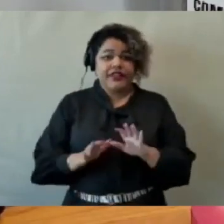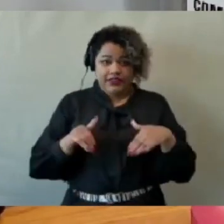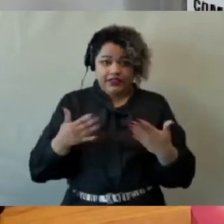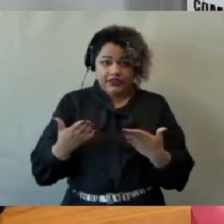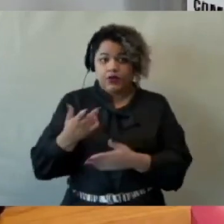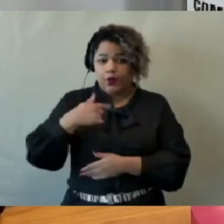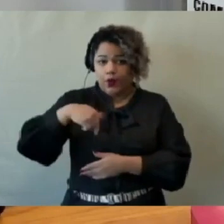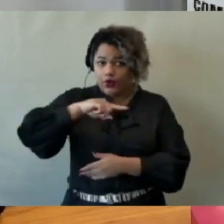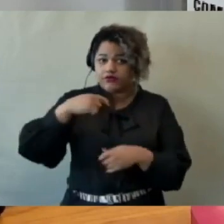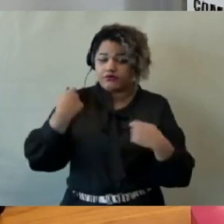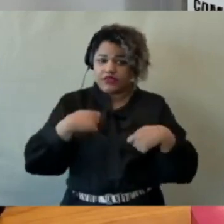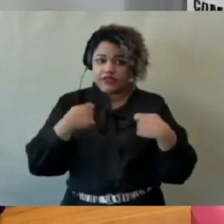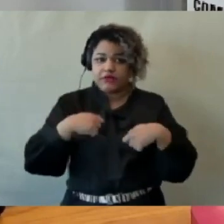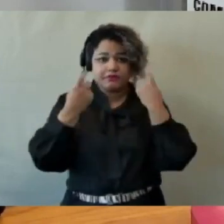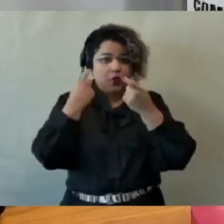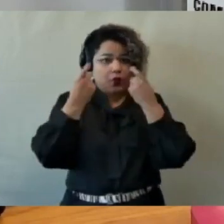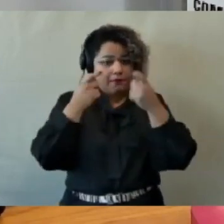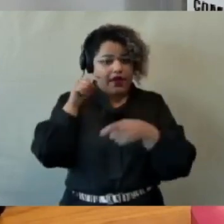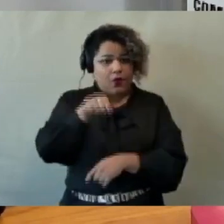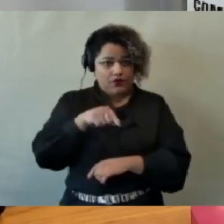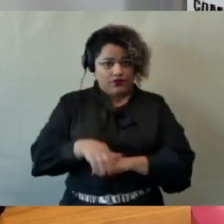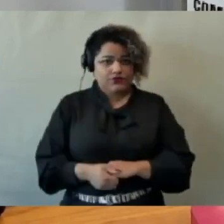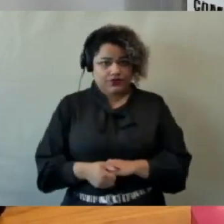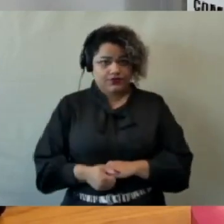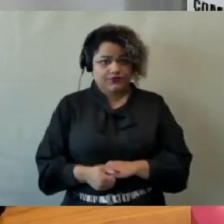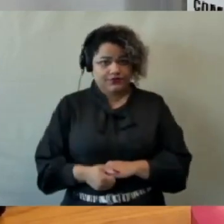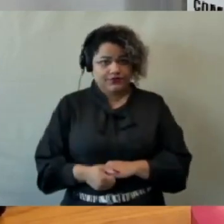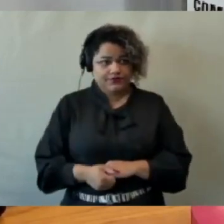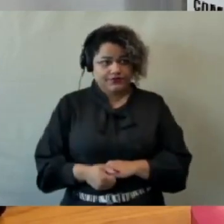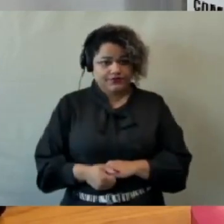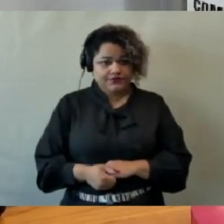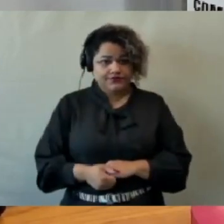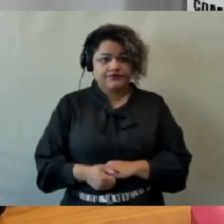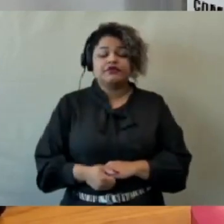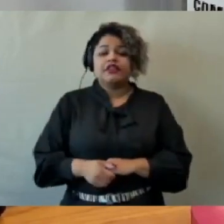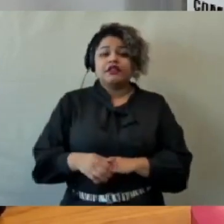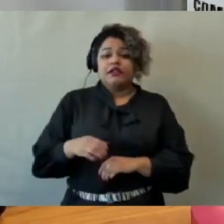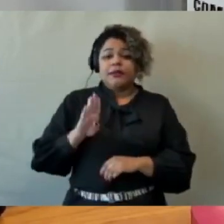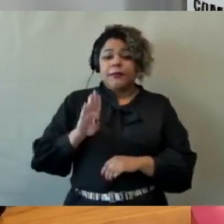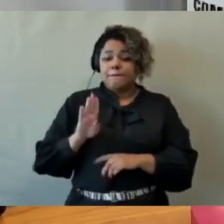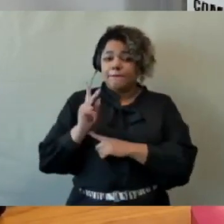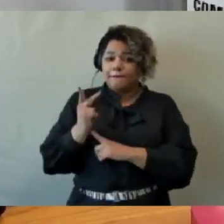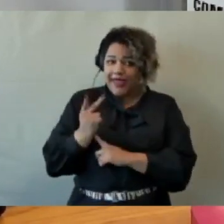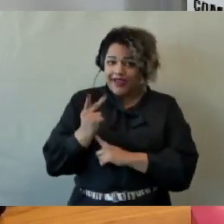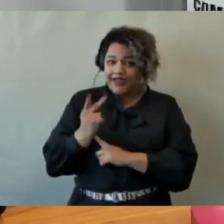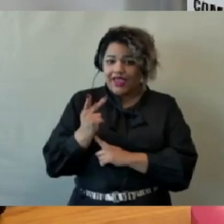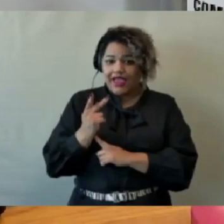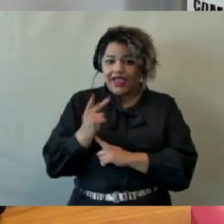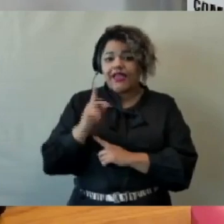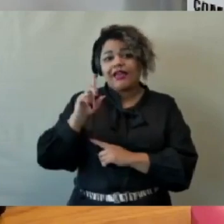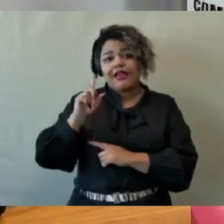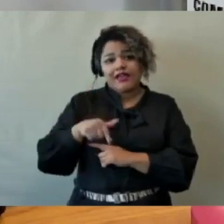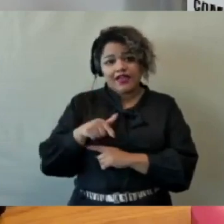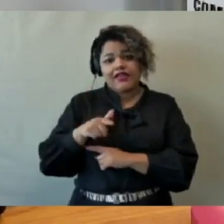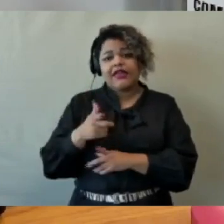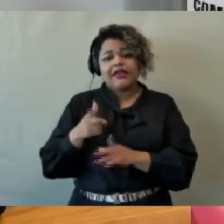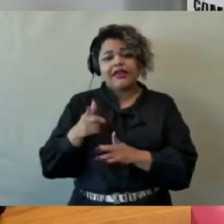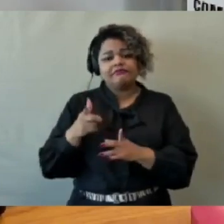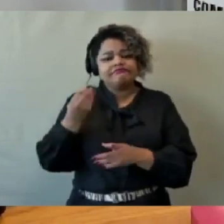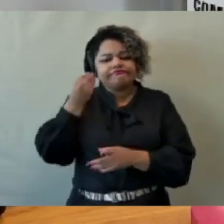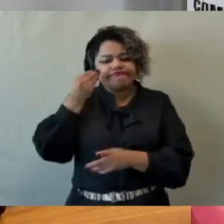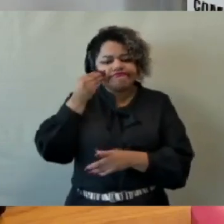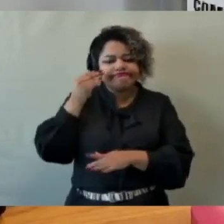isso, né? Eu acho assim, que tem que ter, em Belo Horizonte, uma forma de liberar alvarás e AVCB